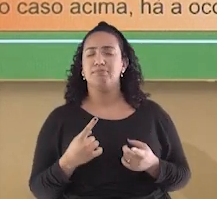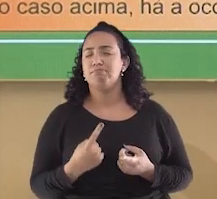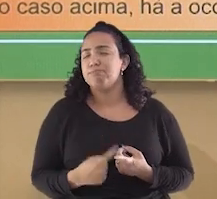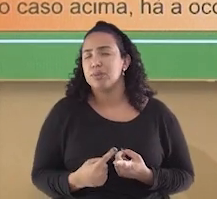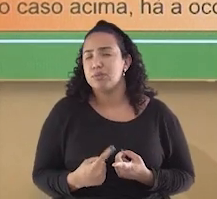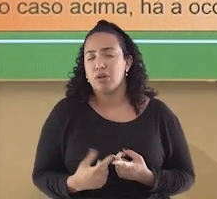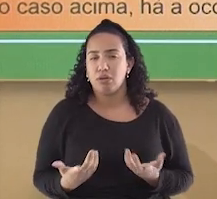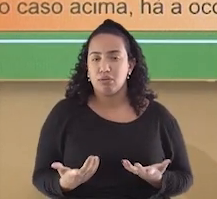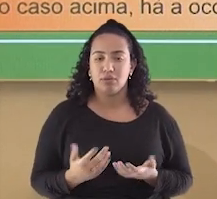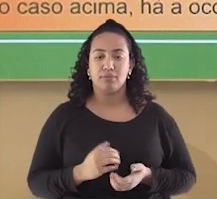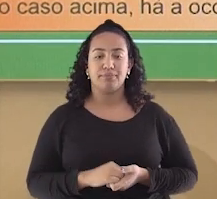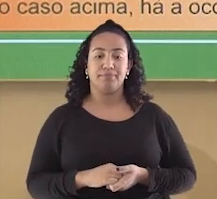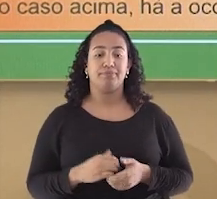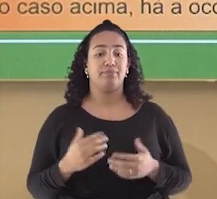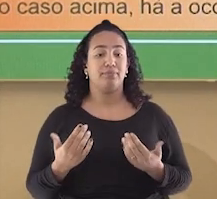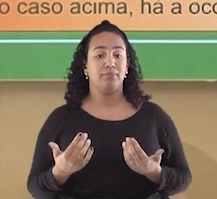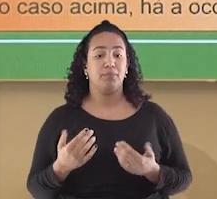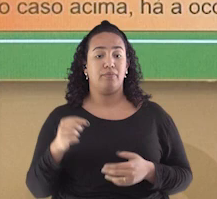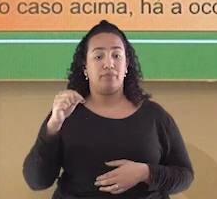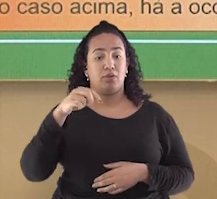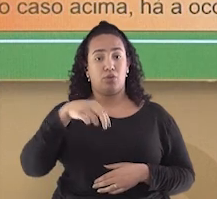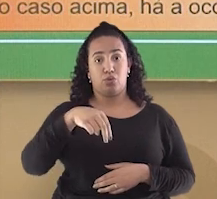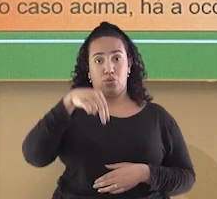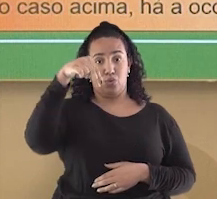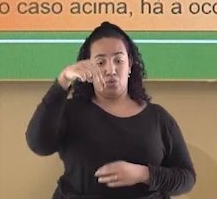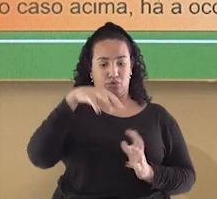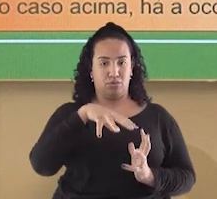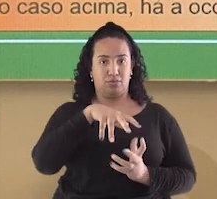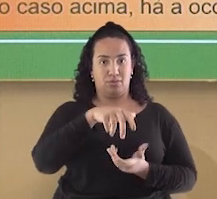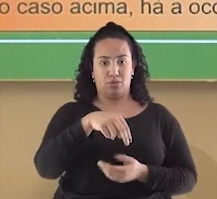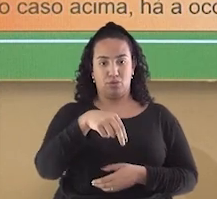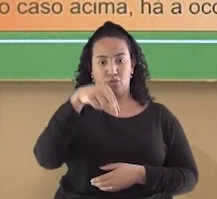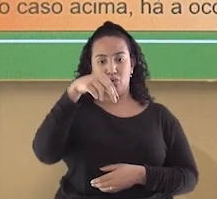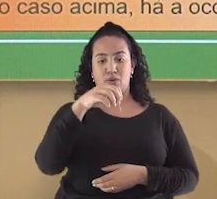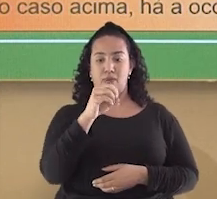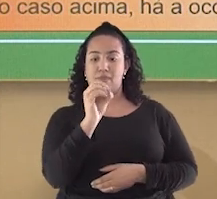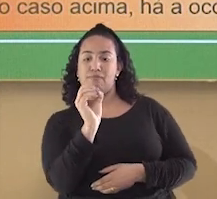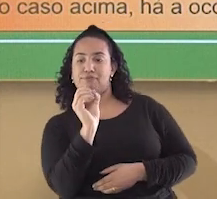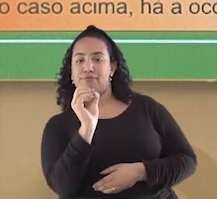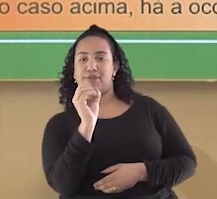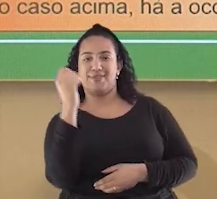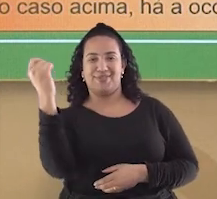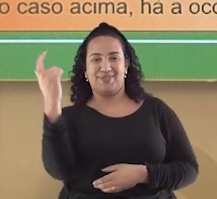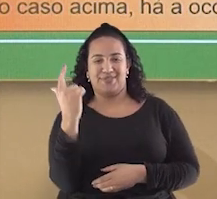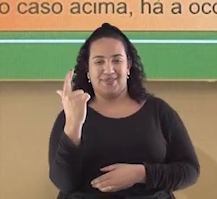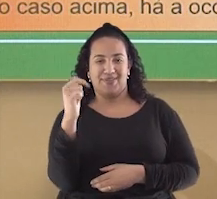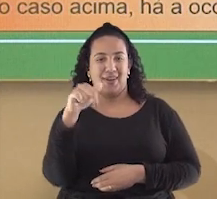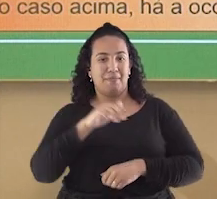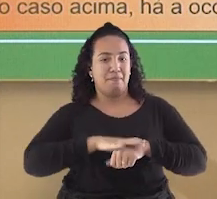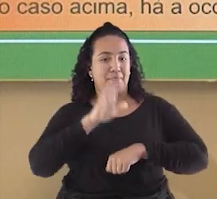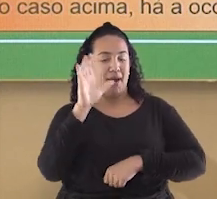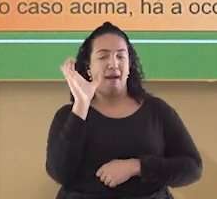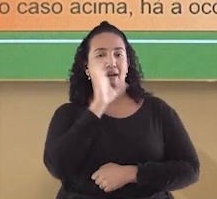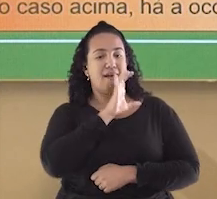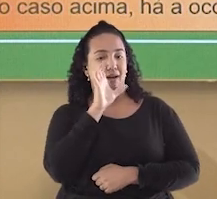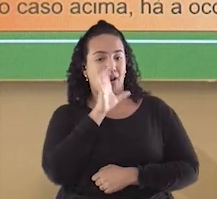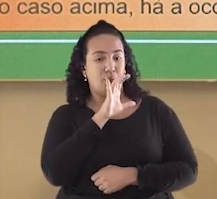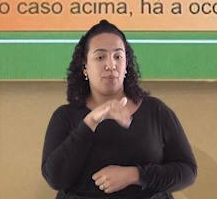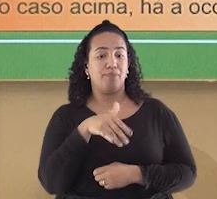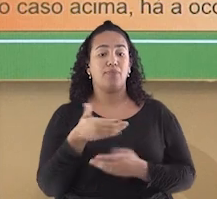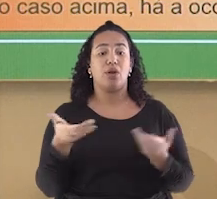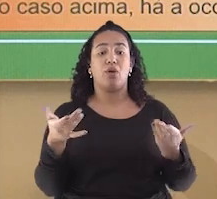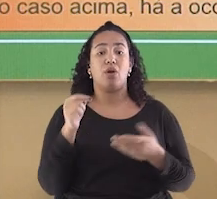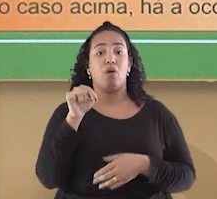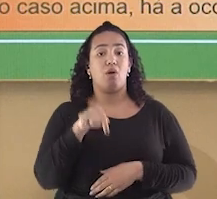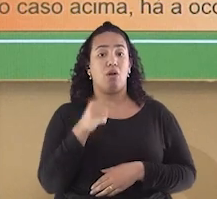Agora, mas por quê, né? Porque o norte da Terra ele se inclina em direção ao Sol, recebendo mais luz e mais